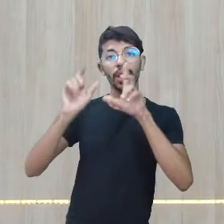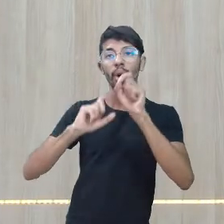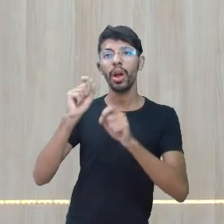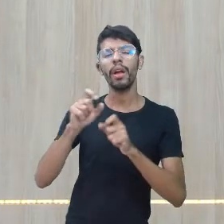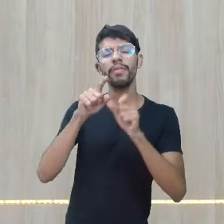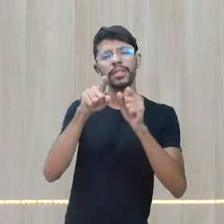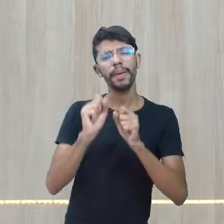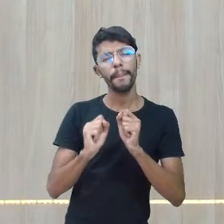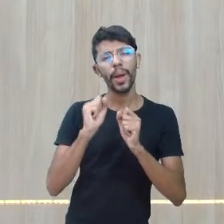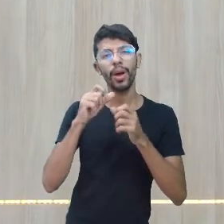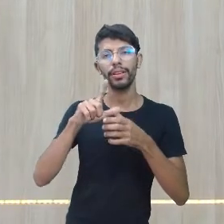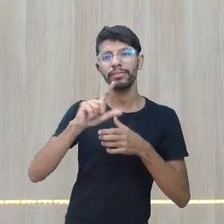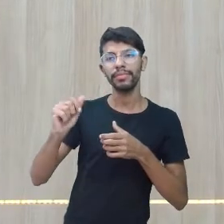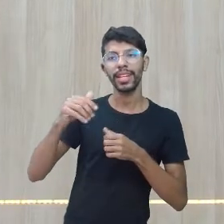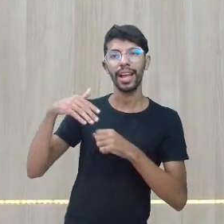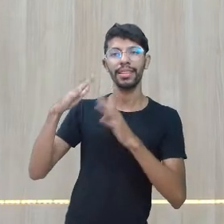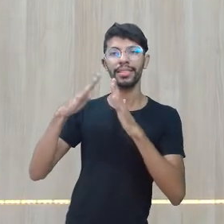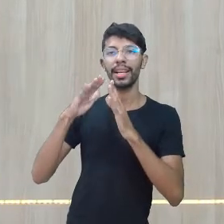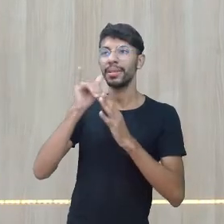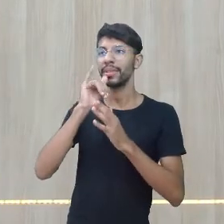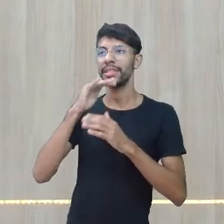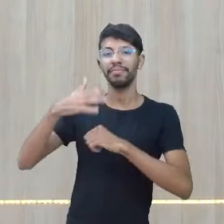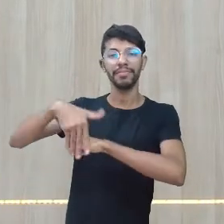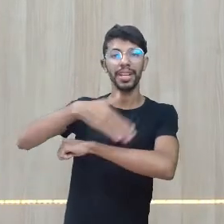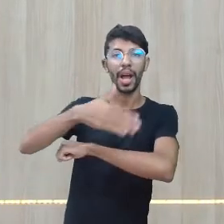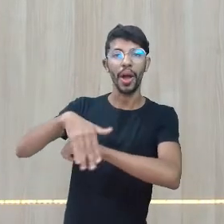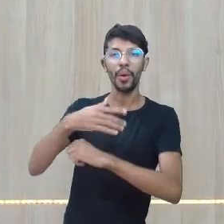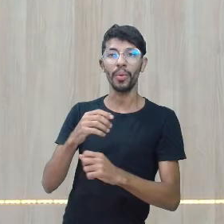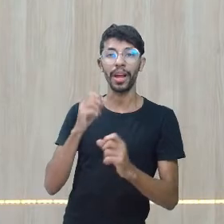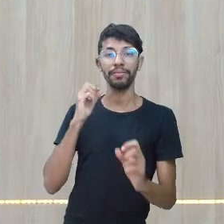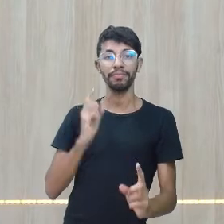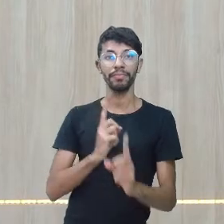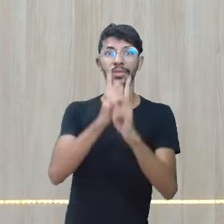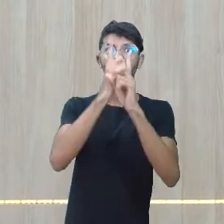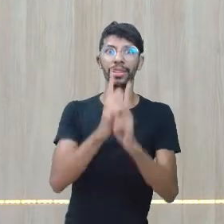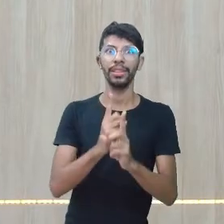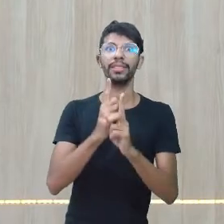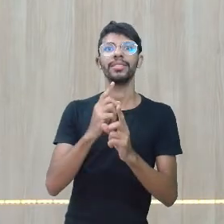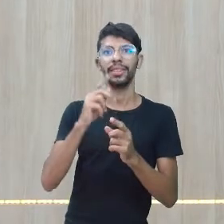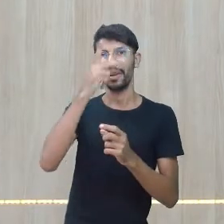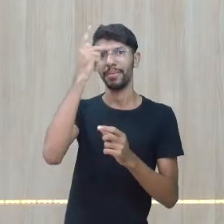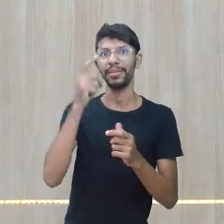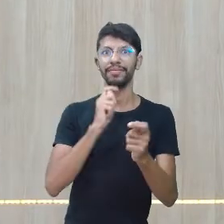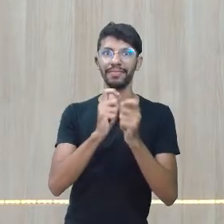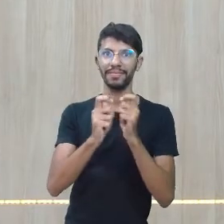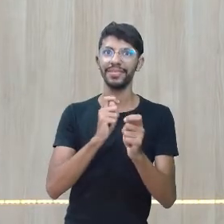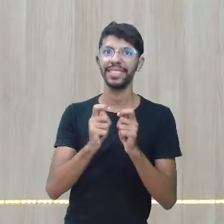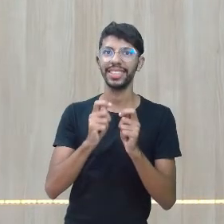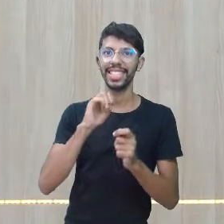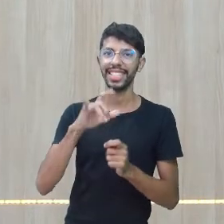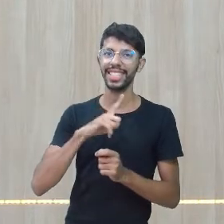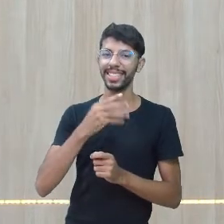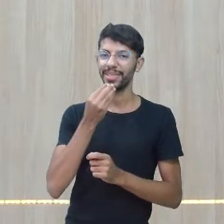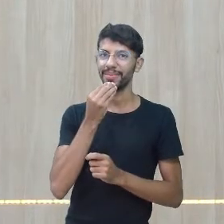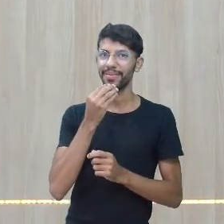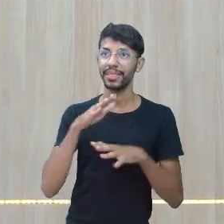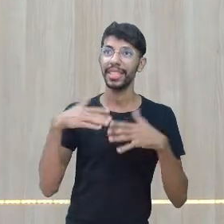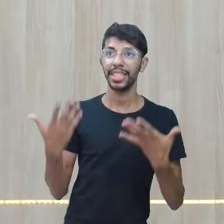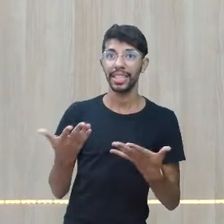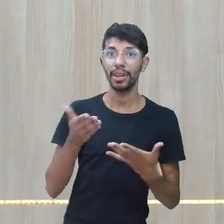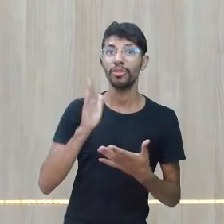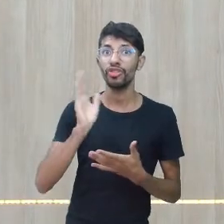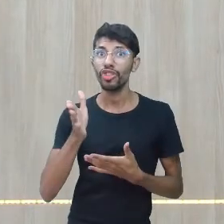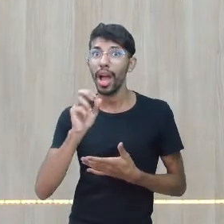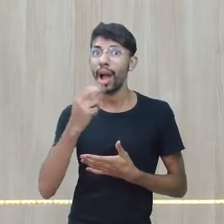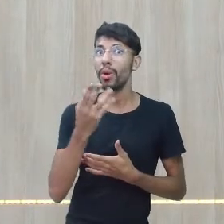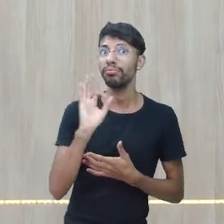casa preparado para dar uma entrevista a qualquer momento, caso apareça a oportunidade. E aí, foi ou não foi entrevistado? O